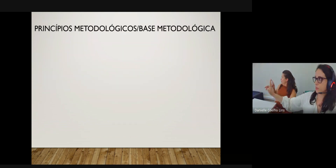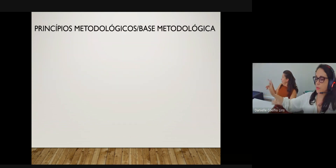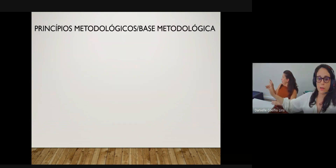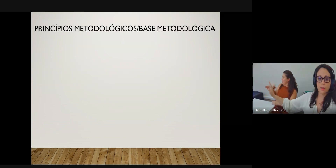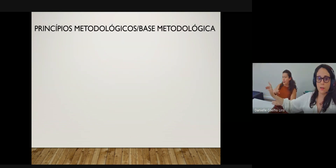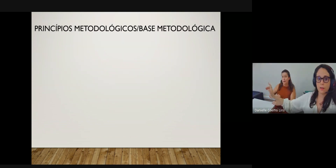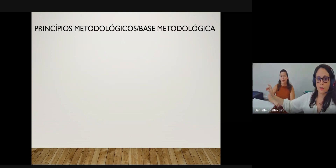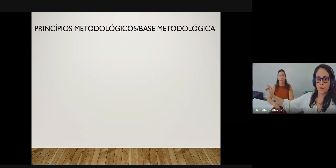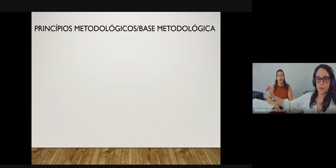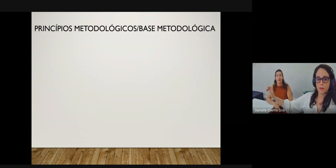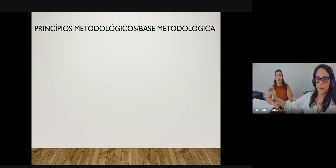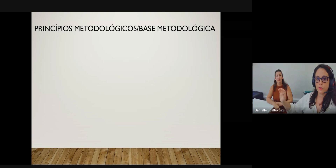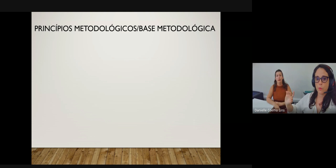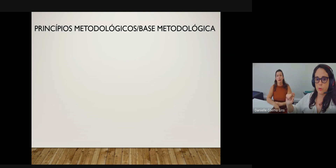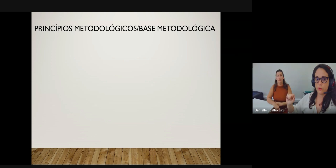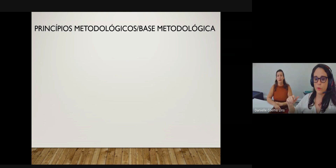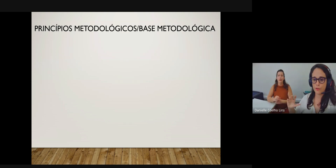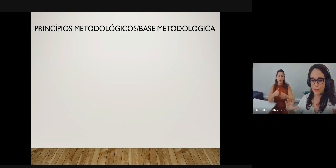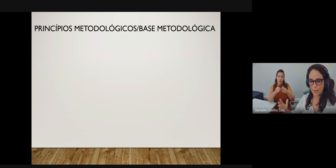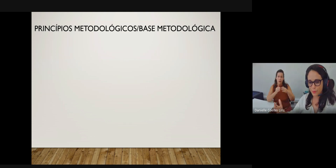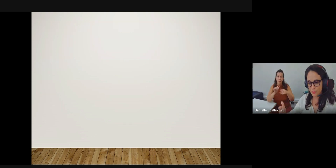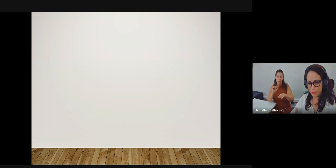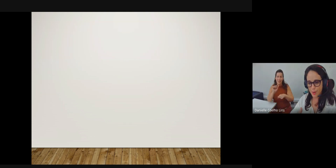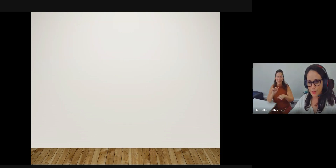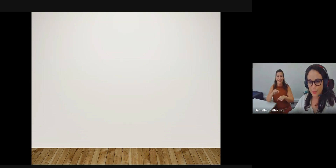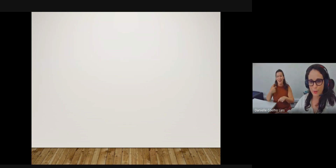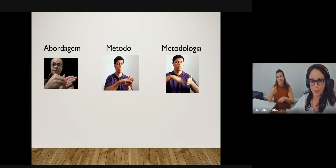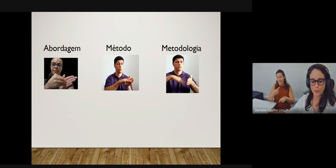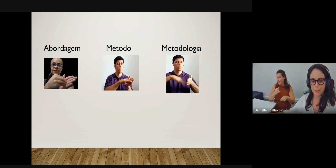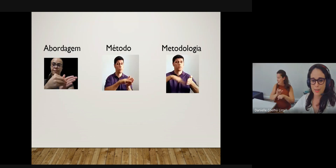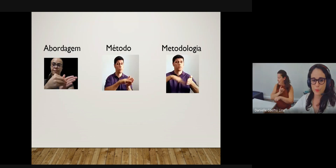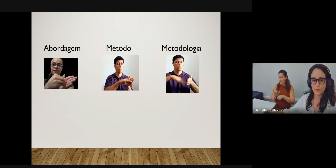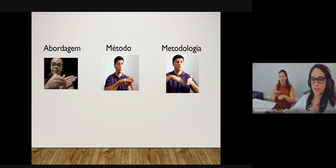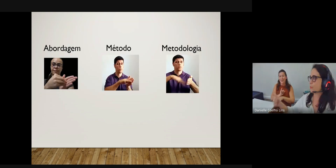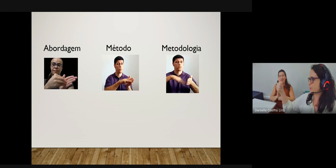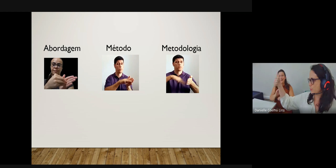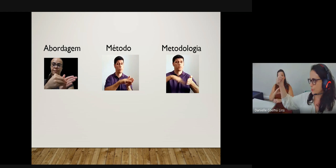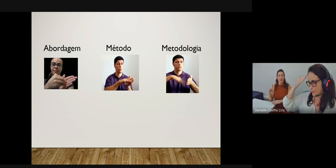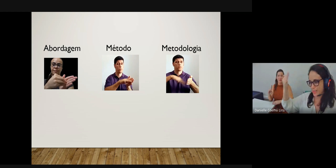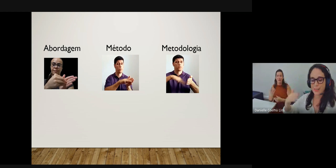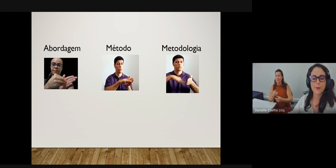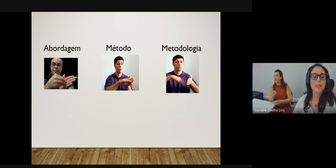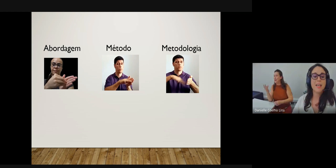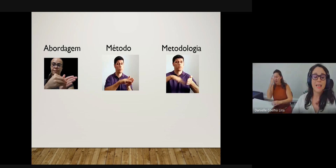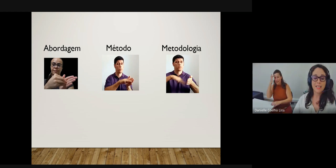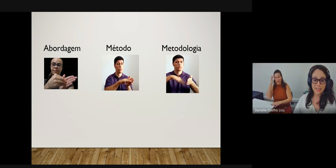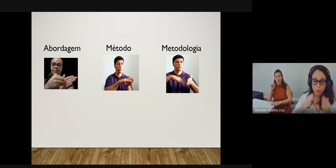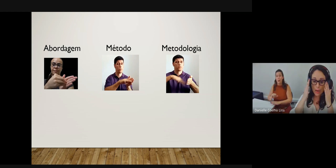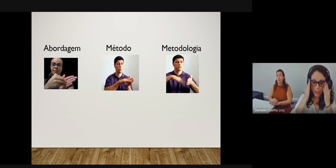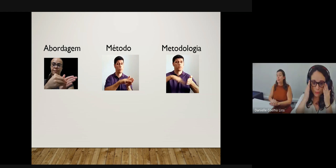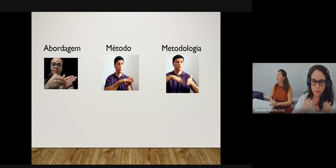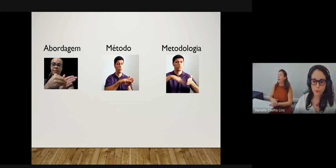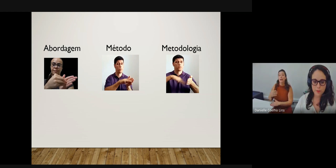Não. Só um minutinho, que a gente está num esquema aqui coordenado com várias pessoas. Obrigada.